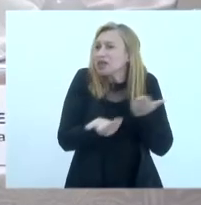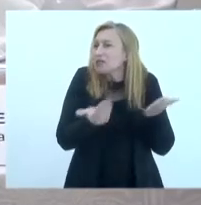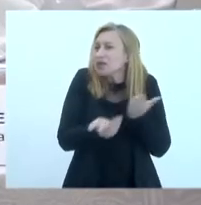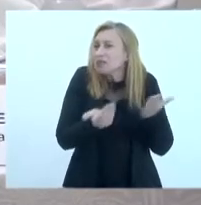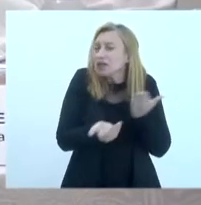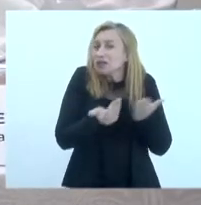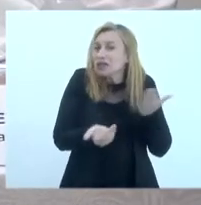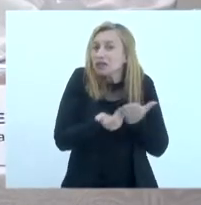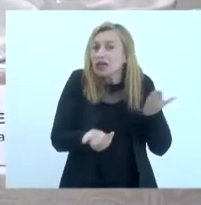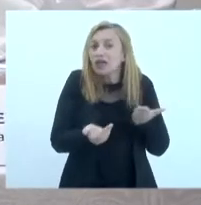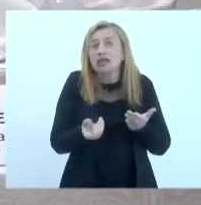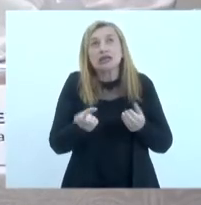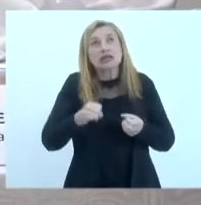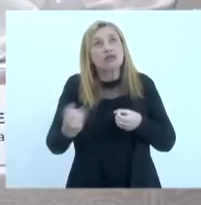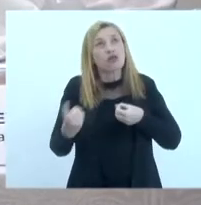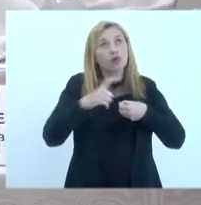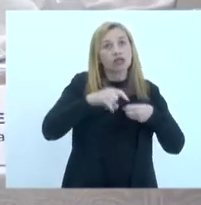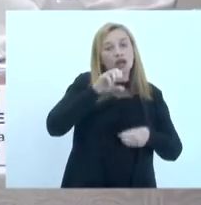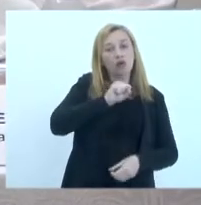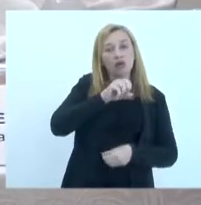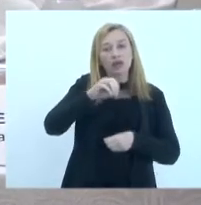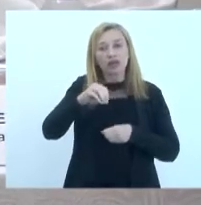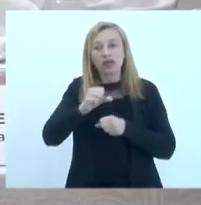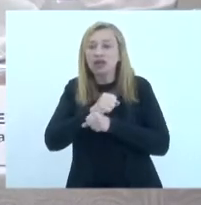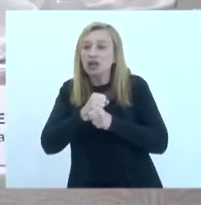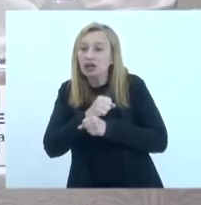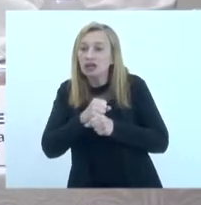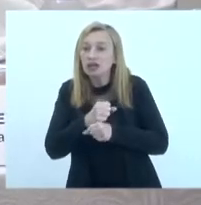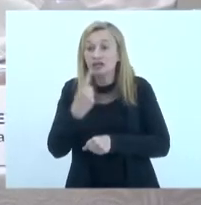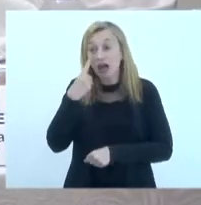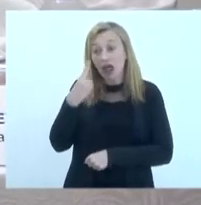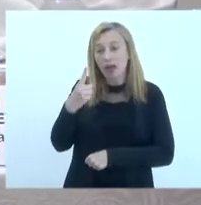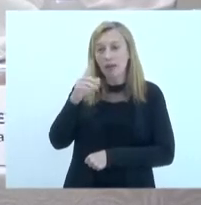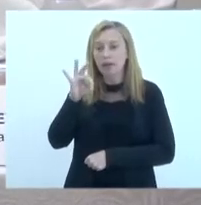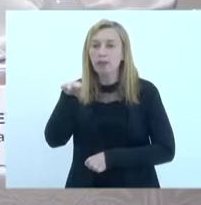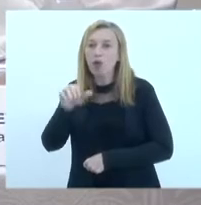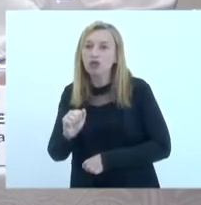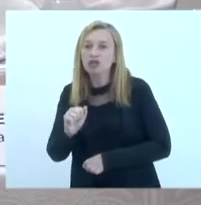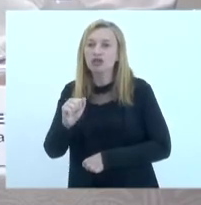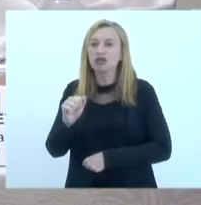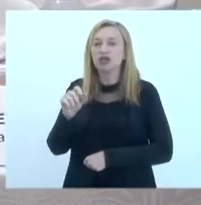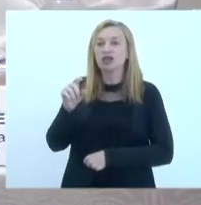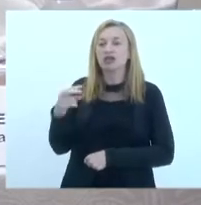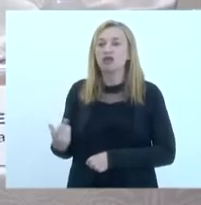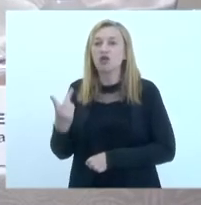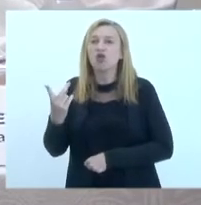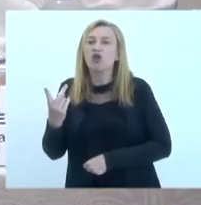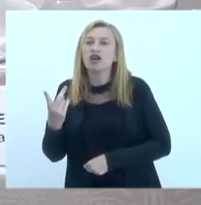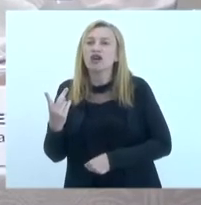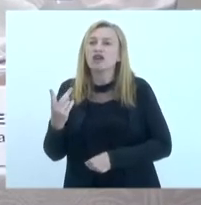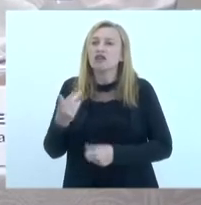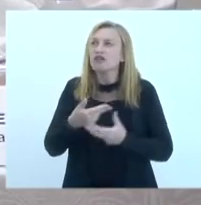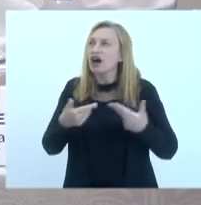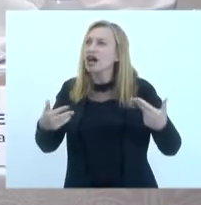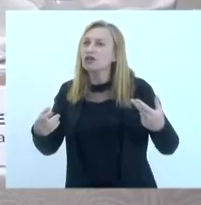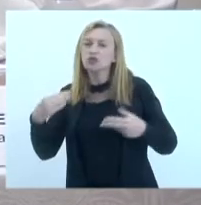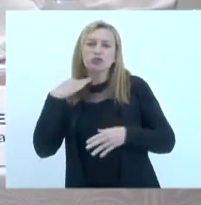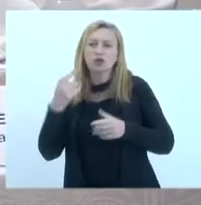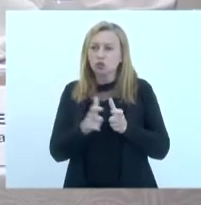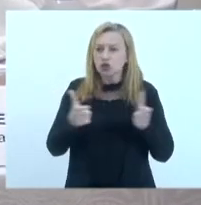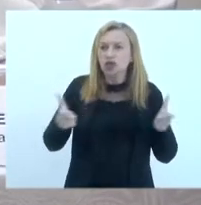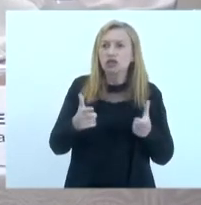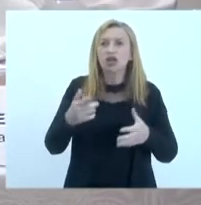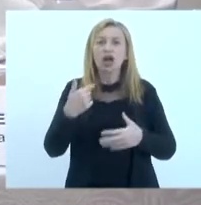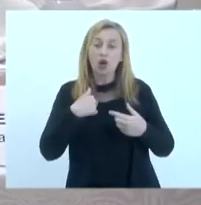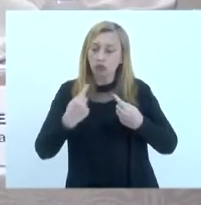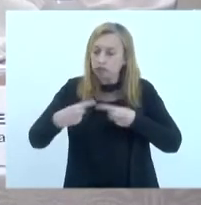perdido. Se a gente voltar à década de 80, a gente vai lembrar da Bolsa de Valores, a sede dos grandes bancos. E eu fiz uma provocação hoje pela